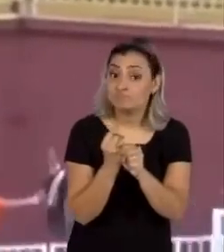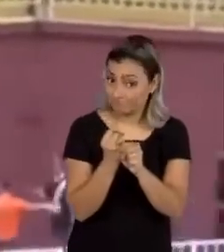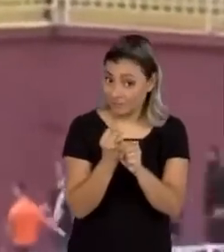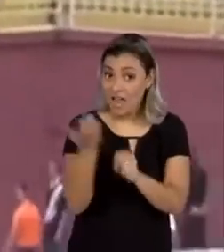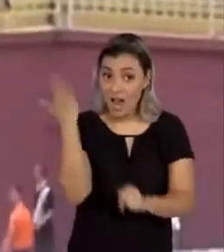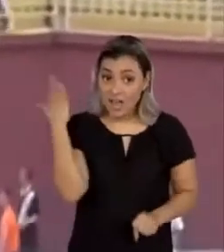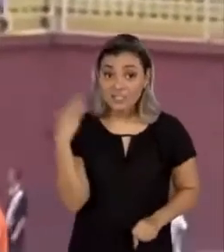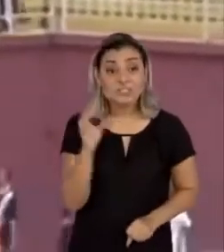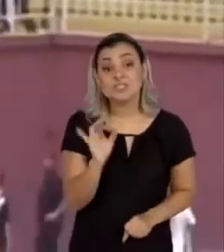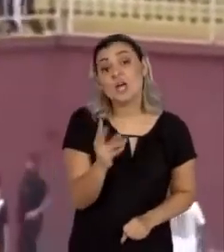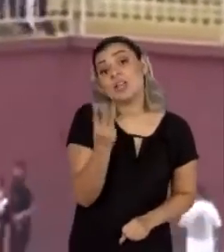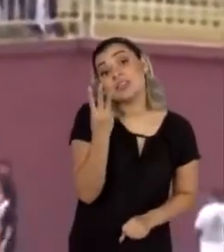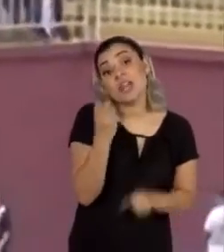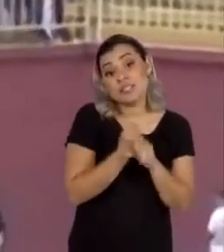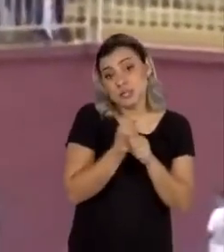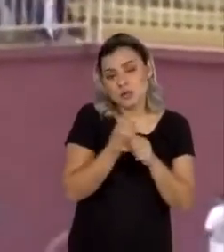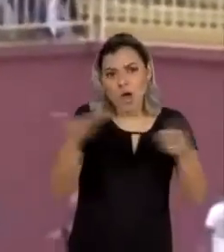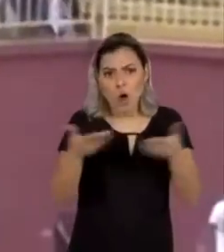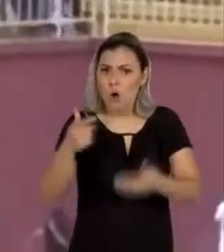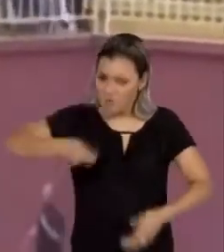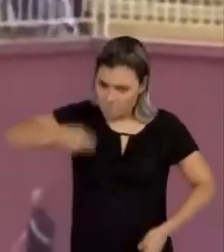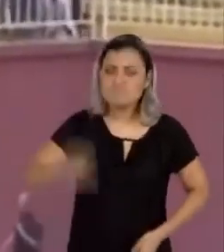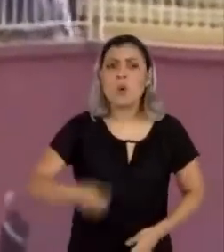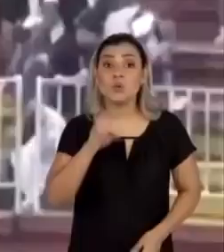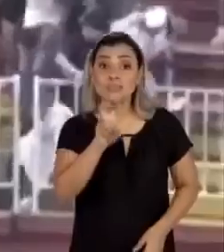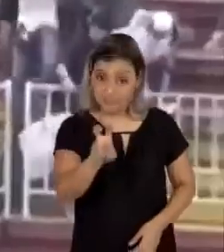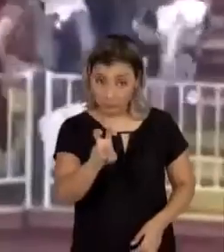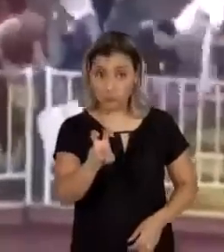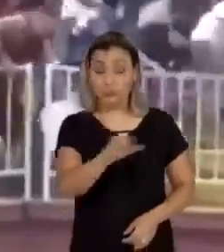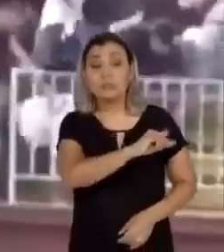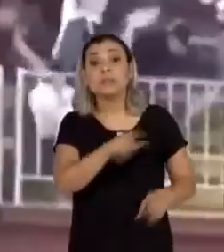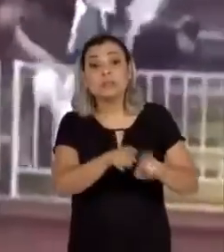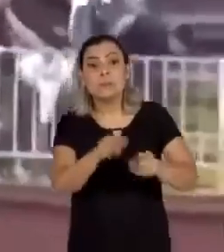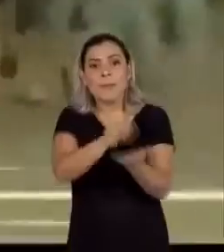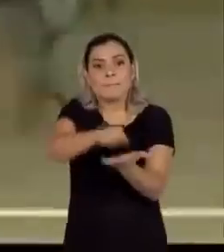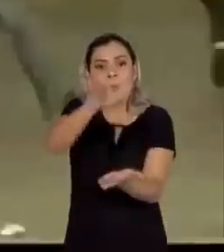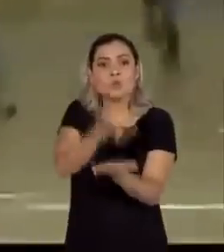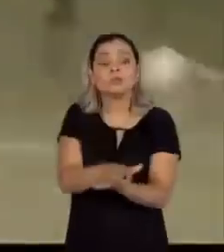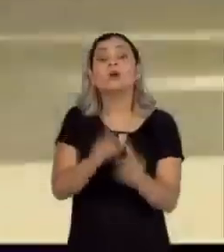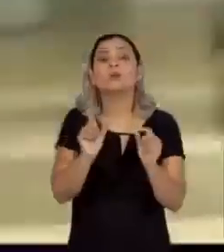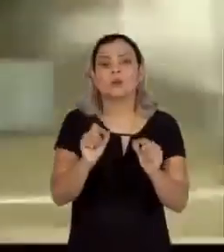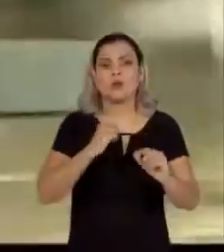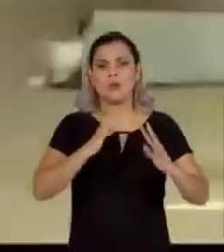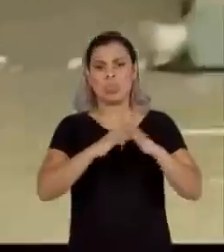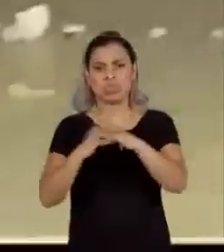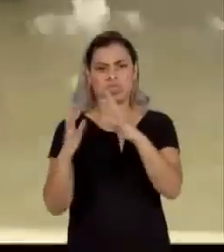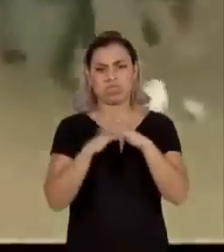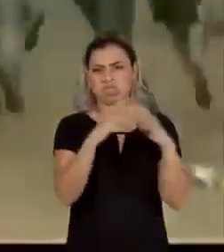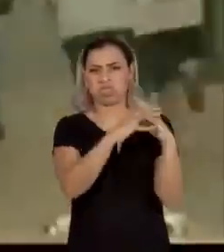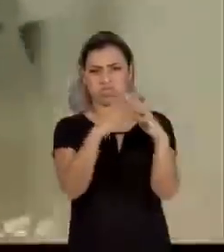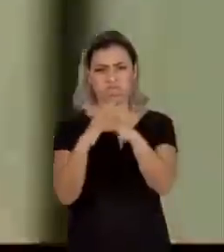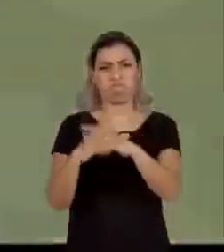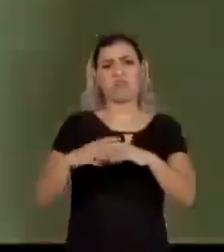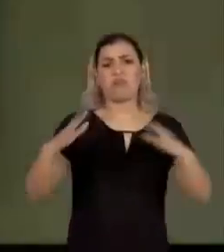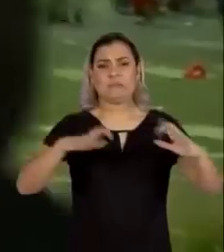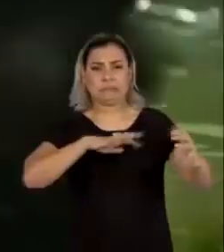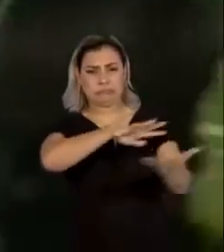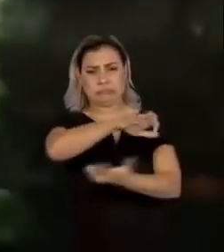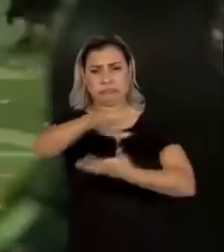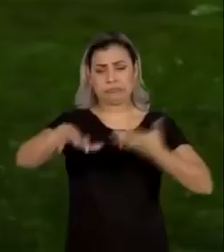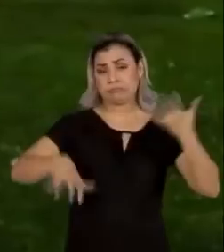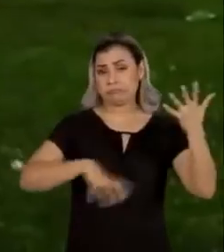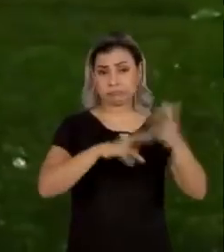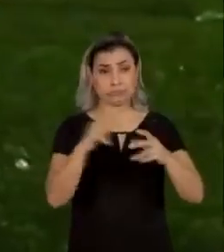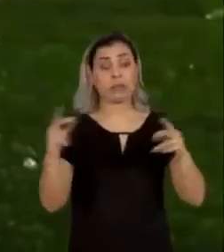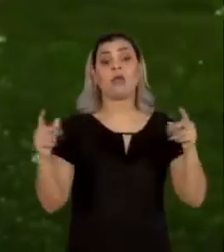pena era de 3 anos. Entre as ações que podem sofrer punição estão tumulto, praticar ou incitar a